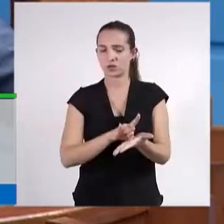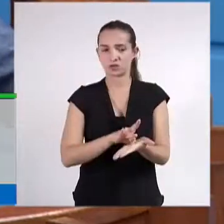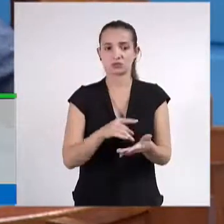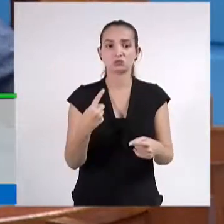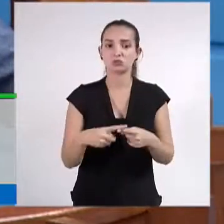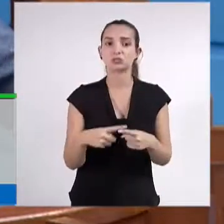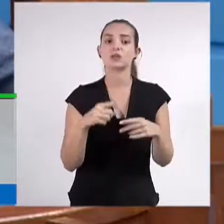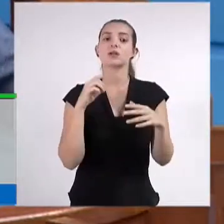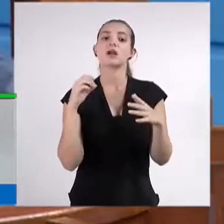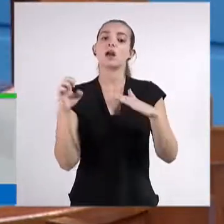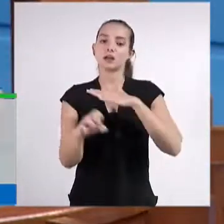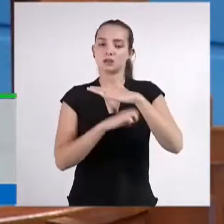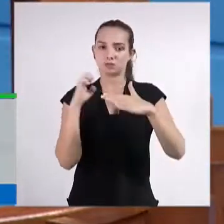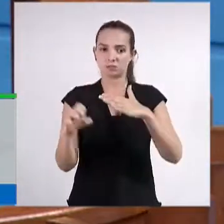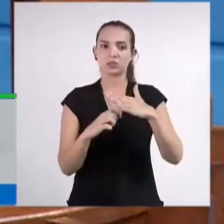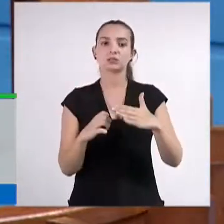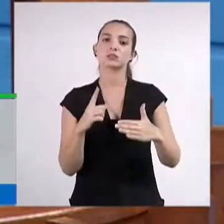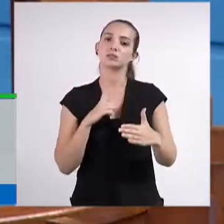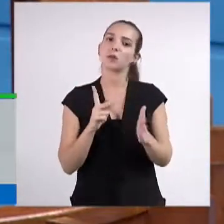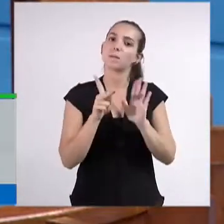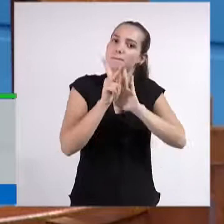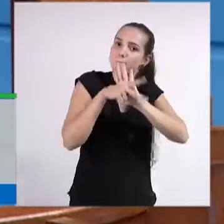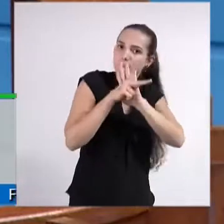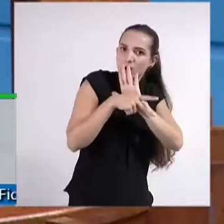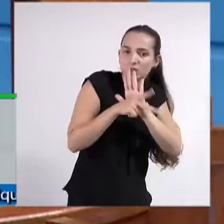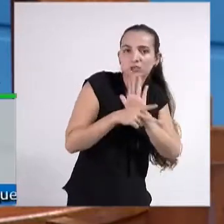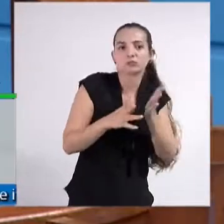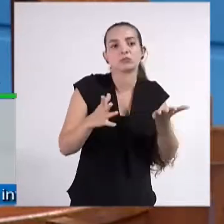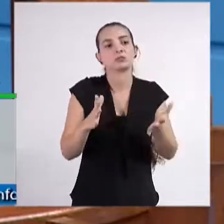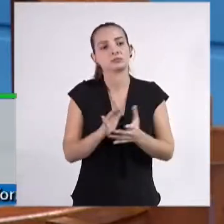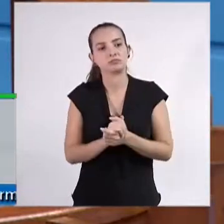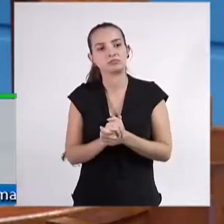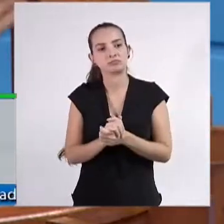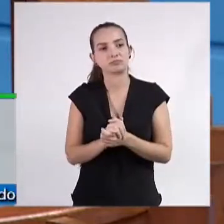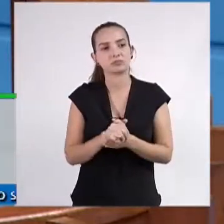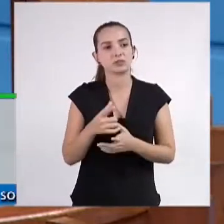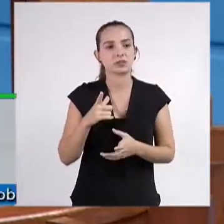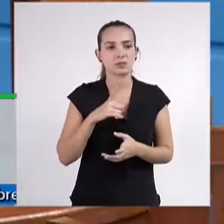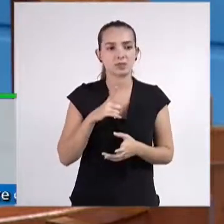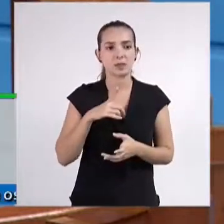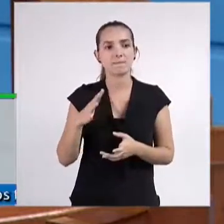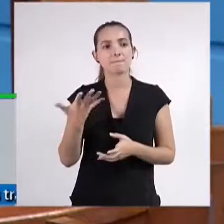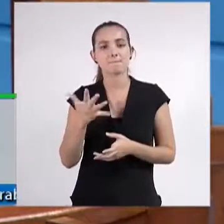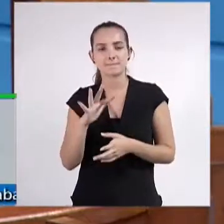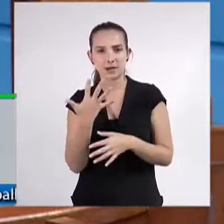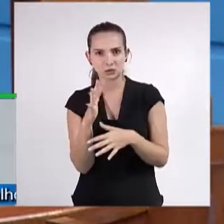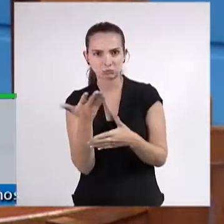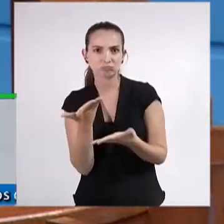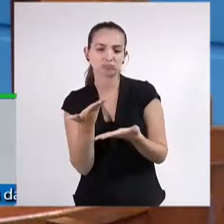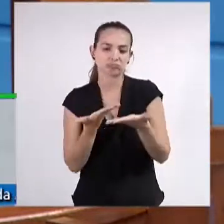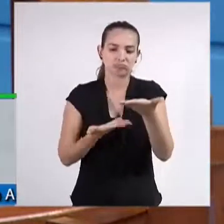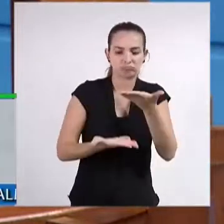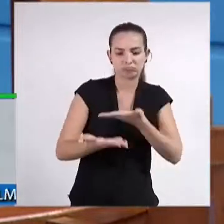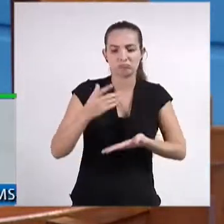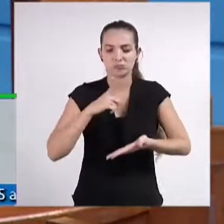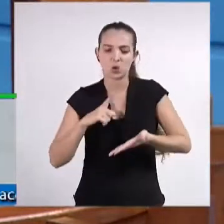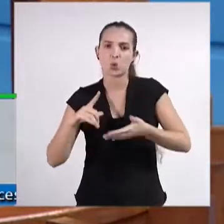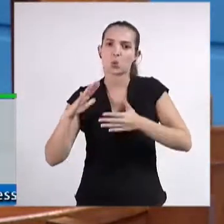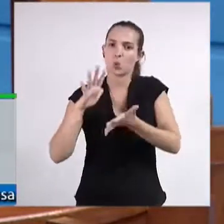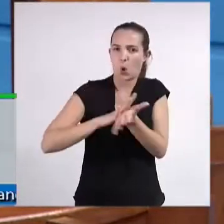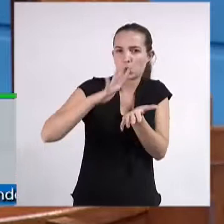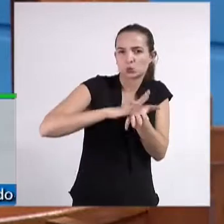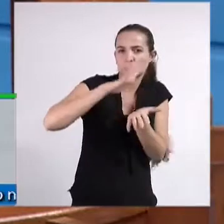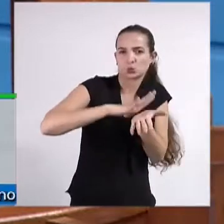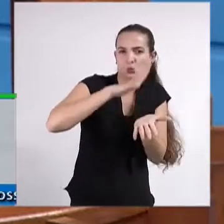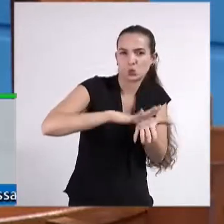um planejamento com uma perspectiva de haver um determinado consumo, isso